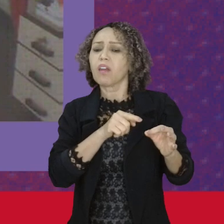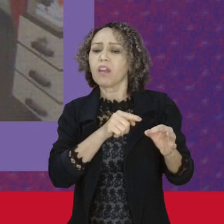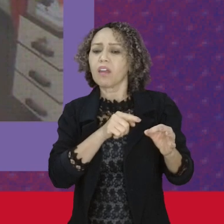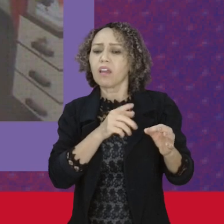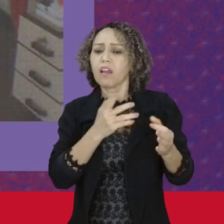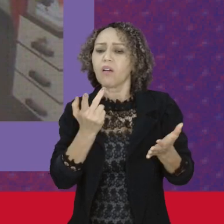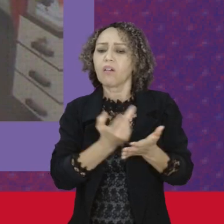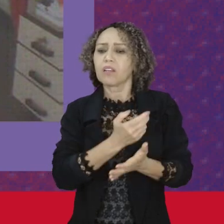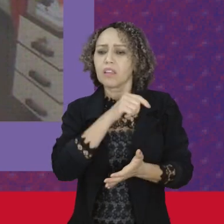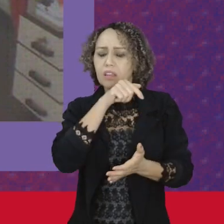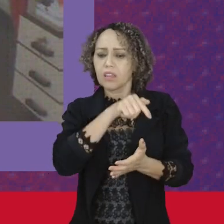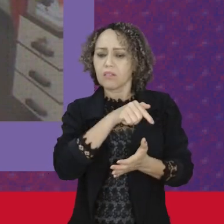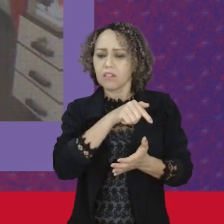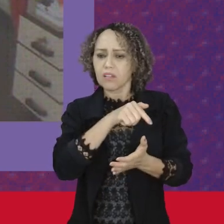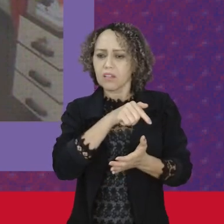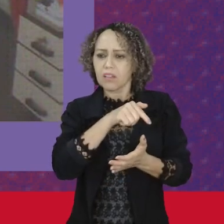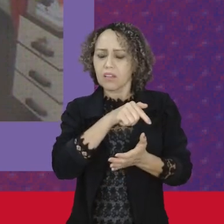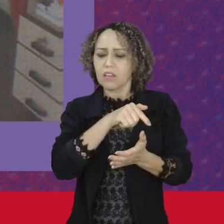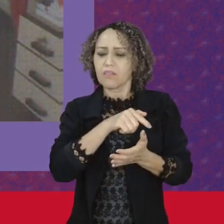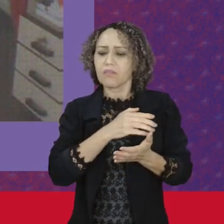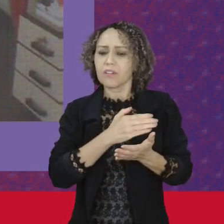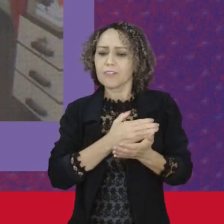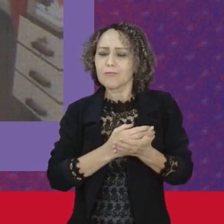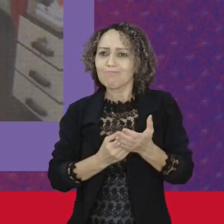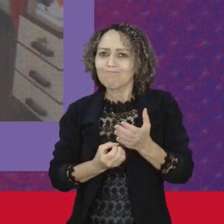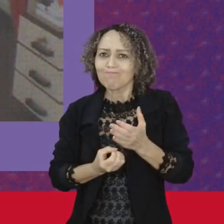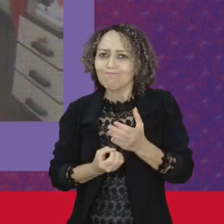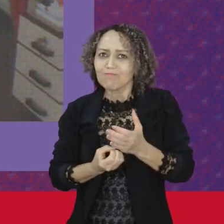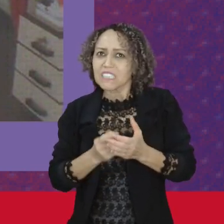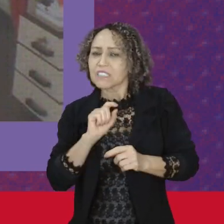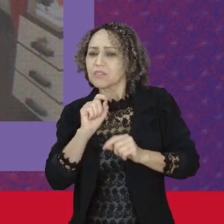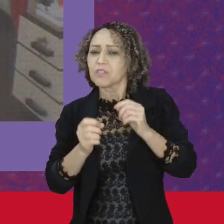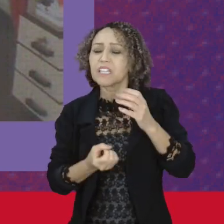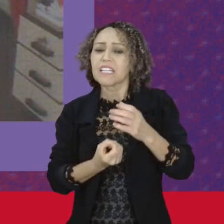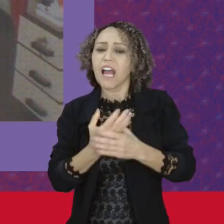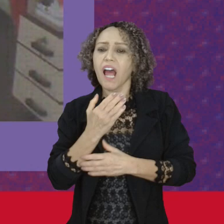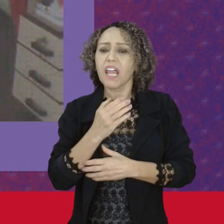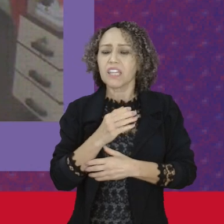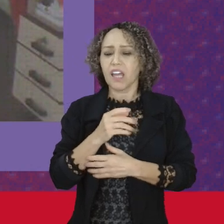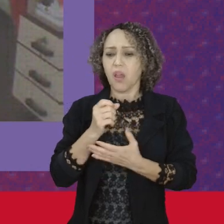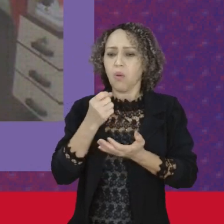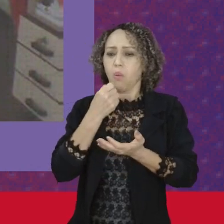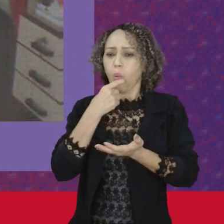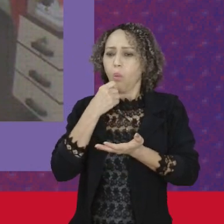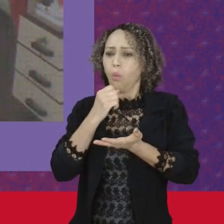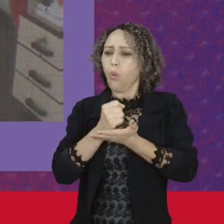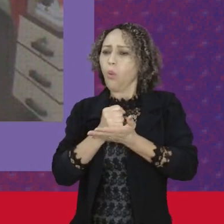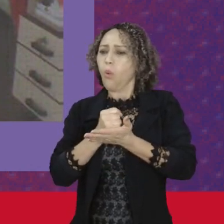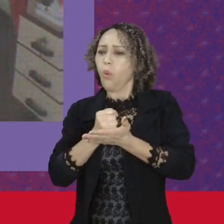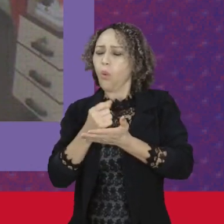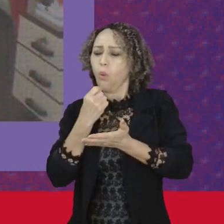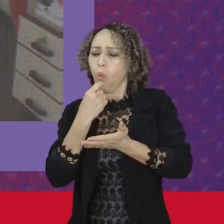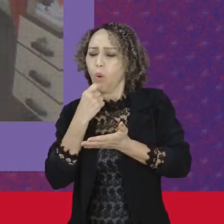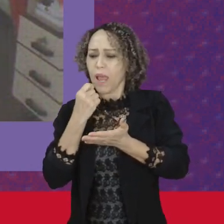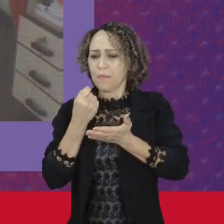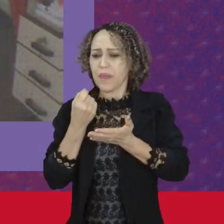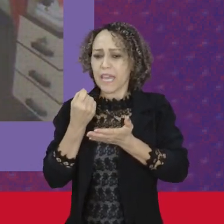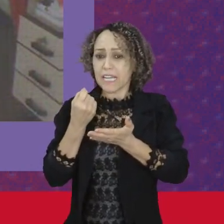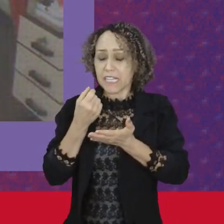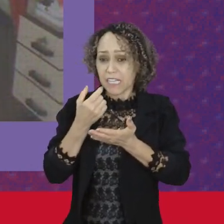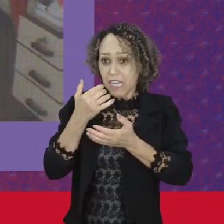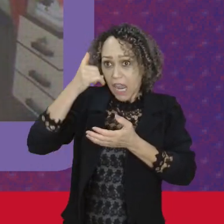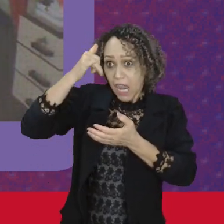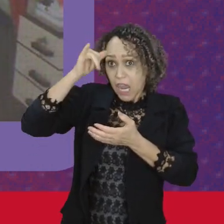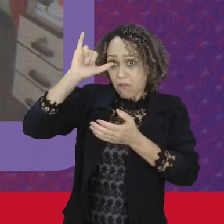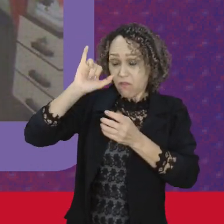foi anunciada a pílula anticoncepcional. Isso é um marco na nossa vida, no nosso corpo, na nossa sexualidade,